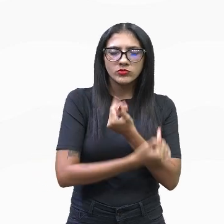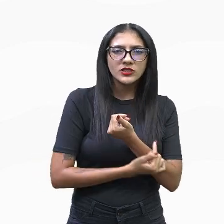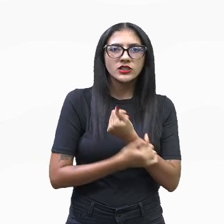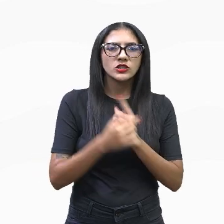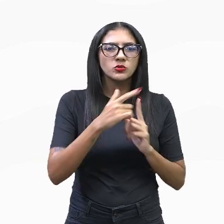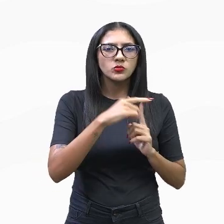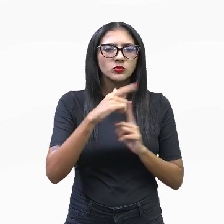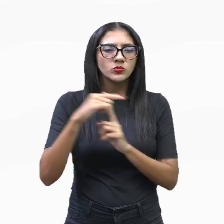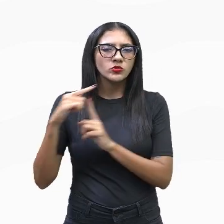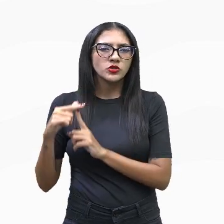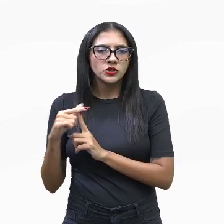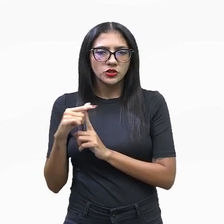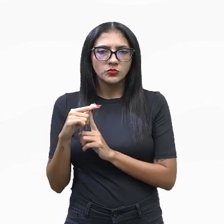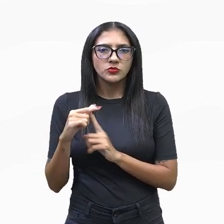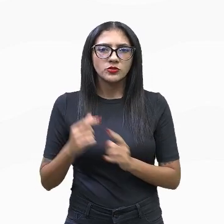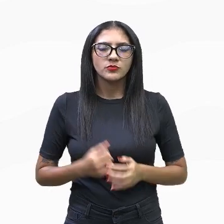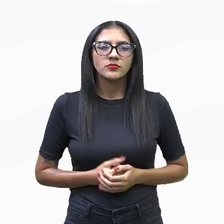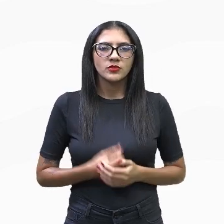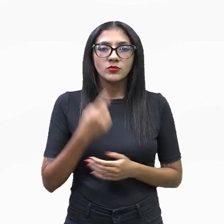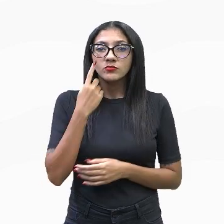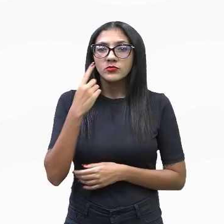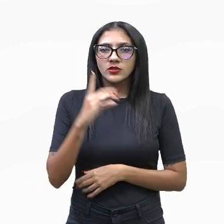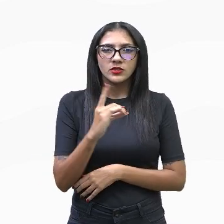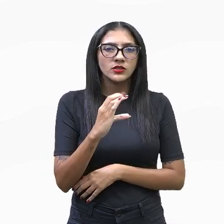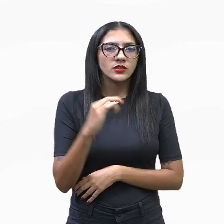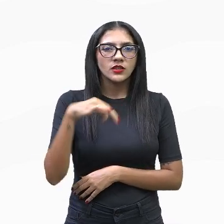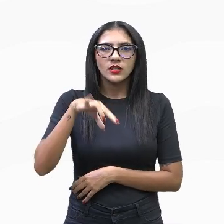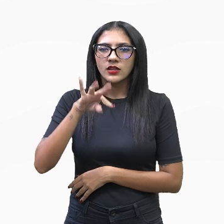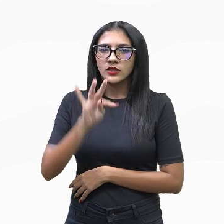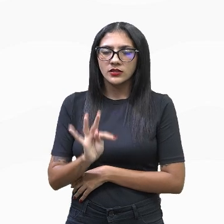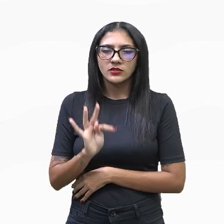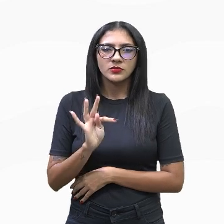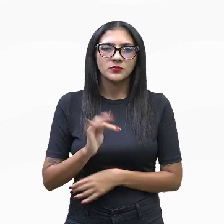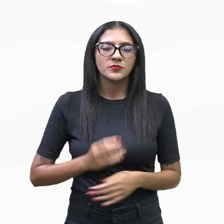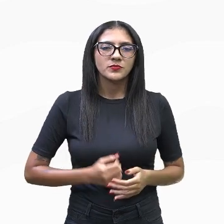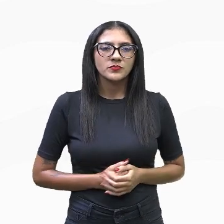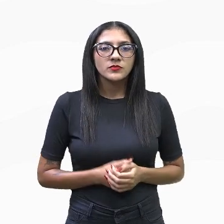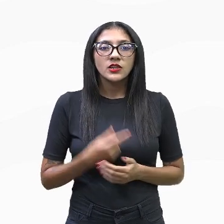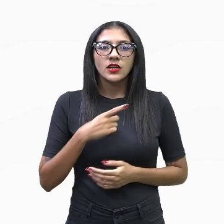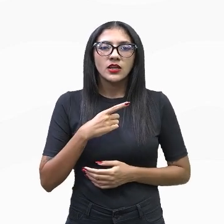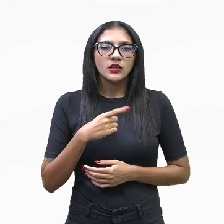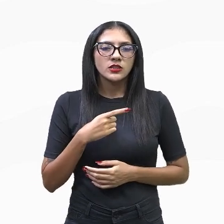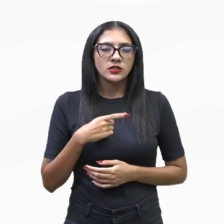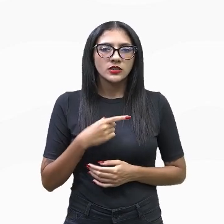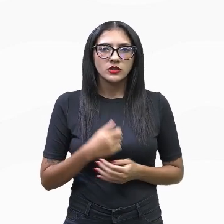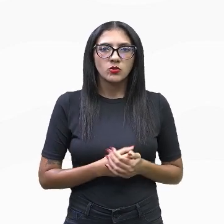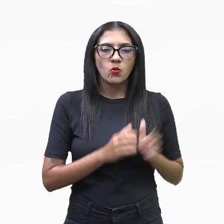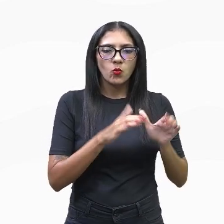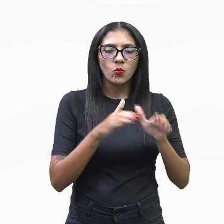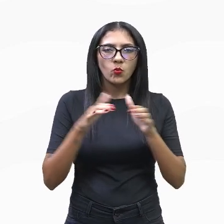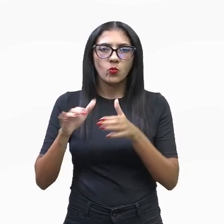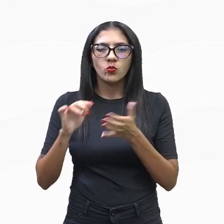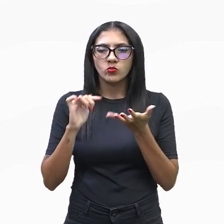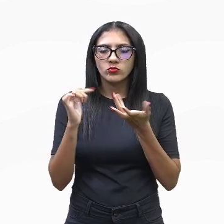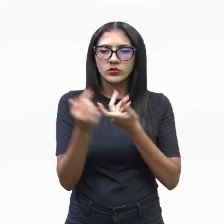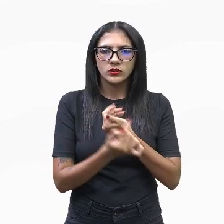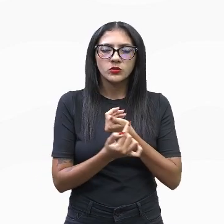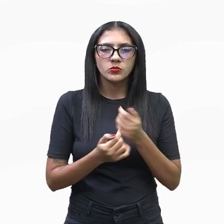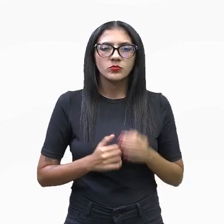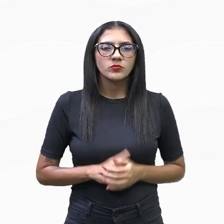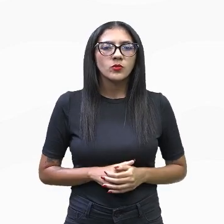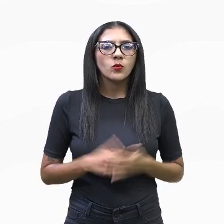maior prevalência. Olha aí a classificação delas. Equivale a 5 grupos. Quais são